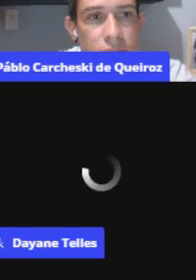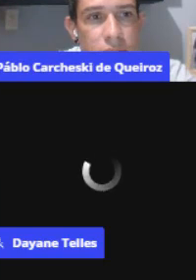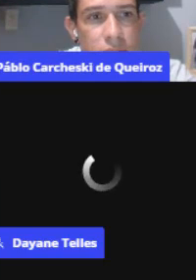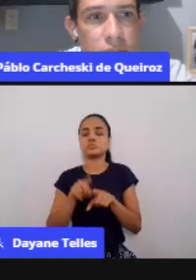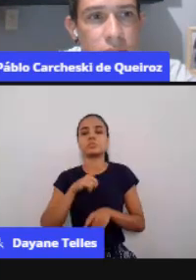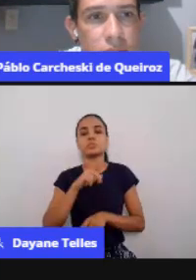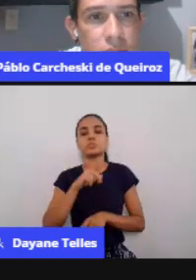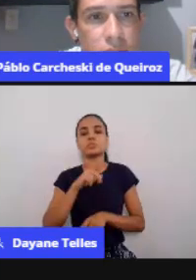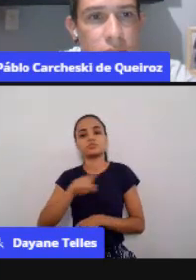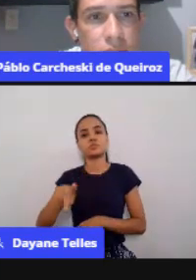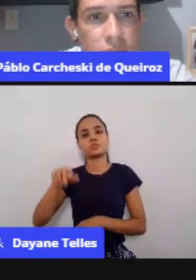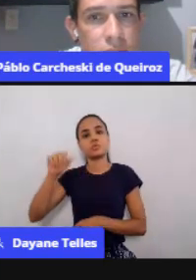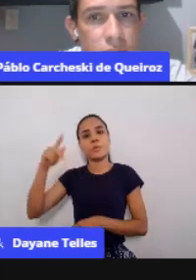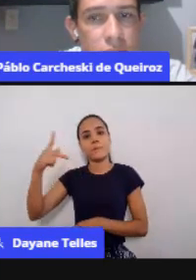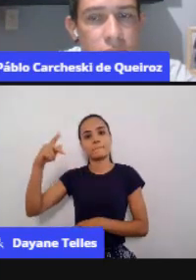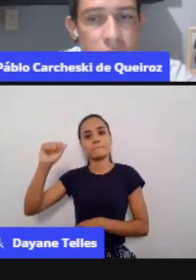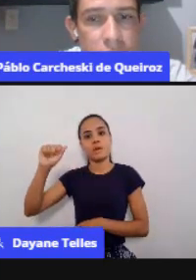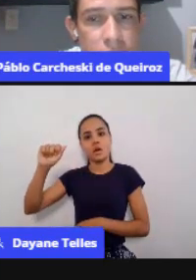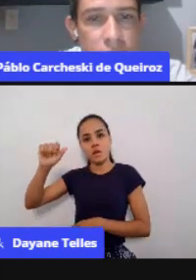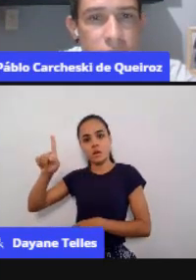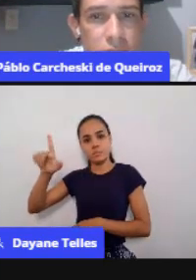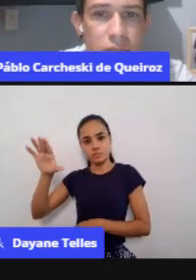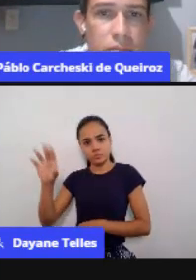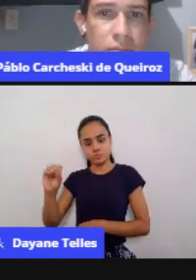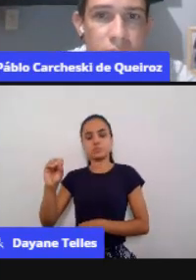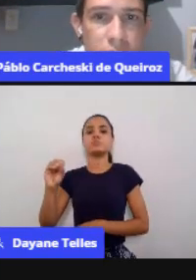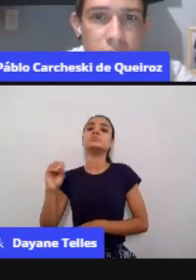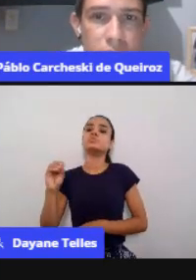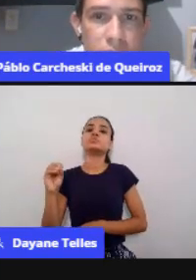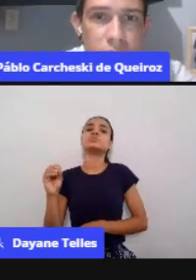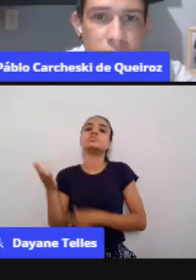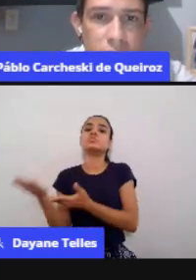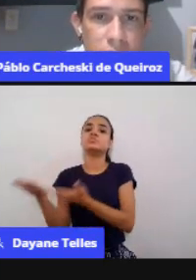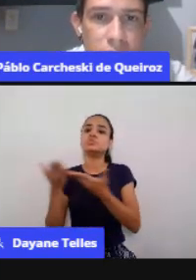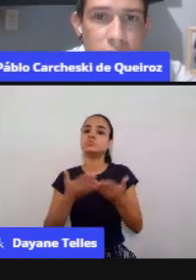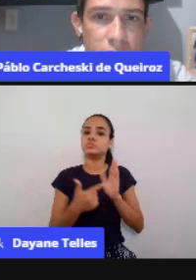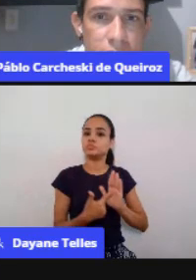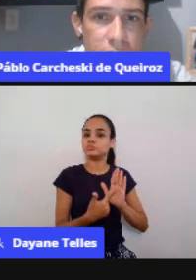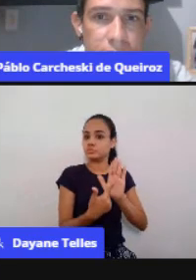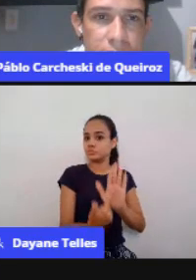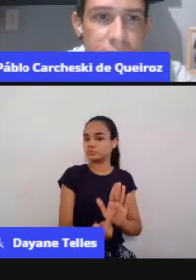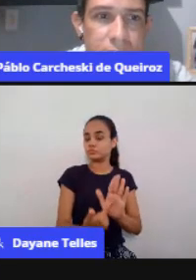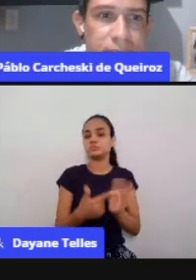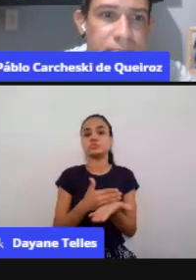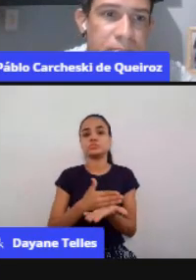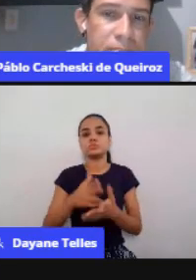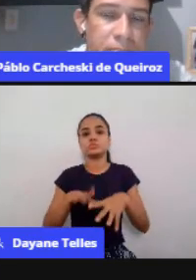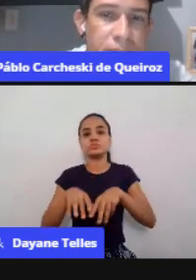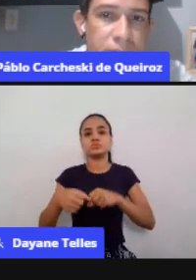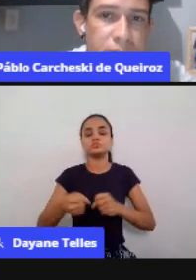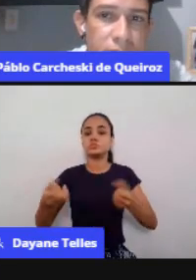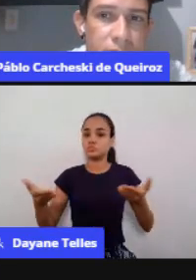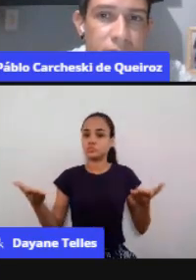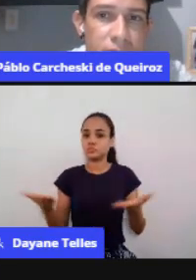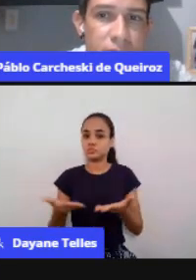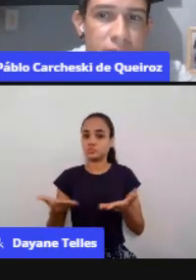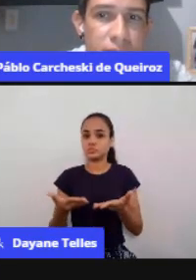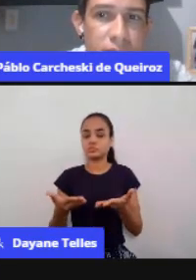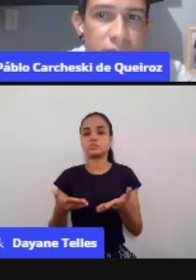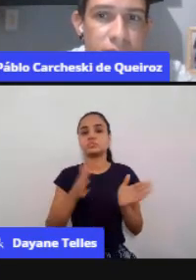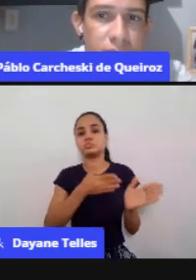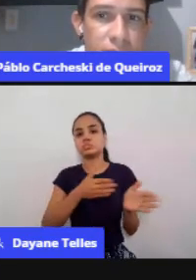Professor Pablo, então eu te convido a se apresentar e darmos início à nossa formação de hoje. Próximo slide, por gentileza.